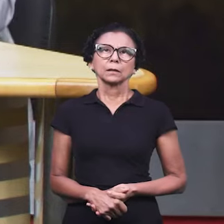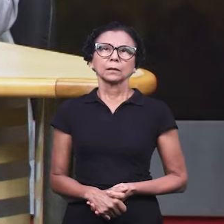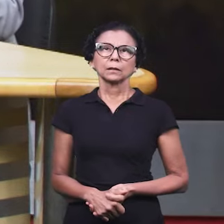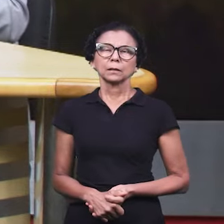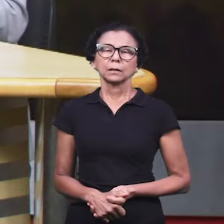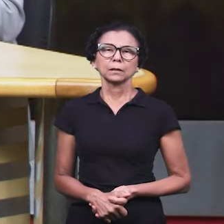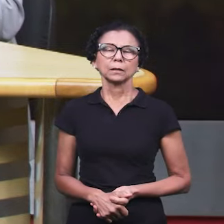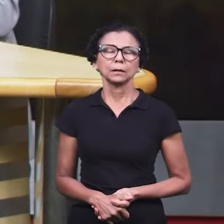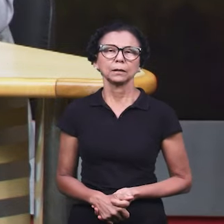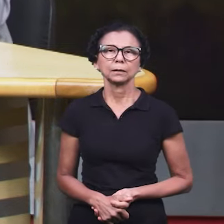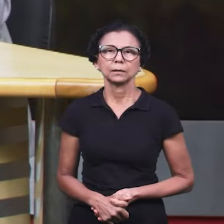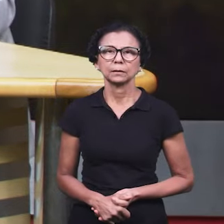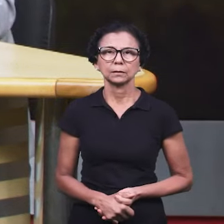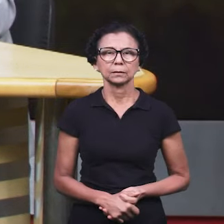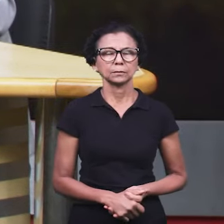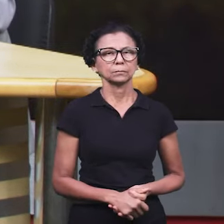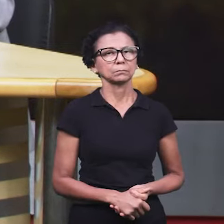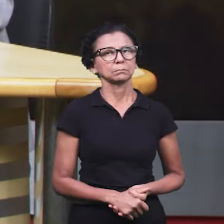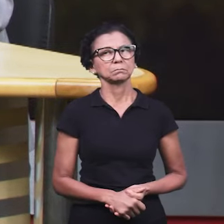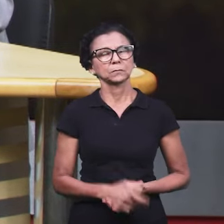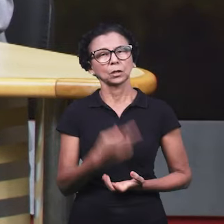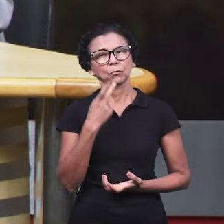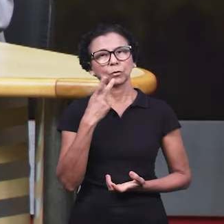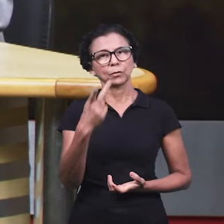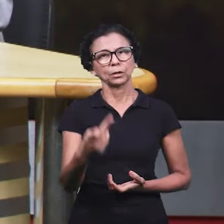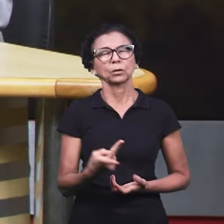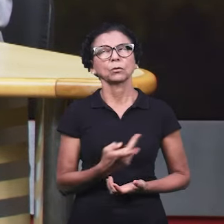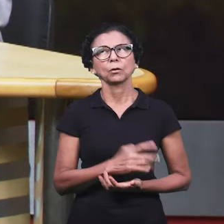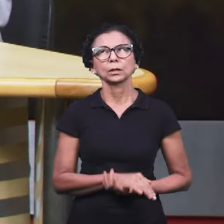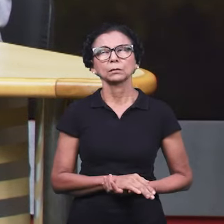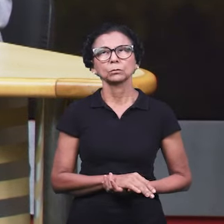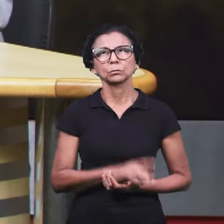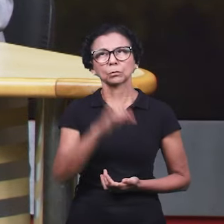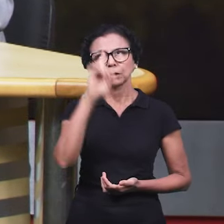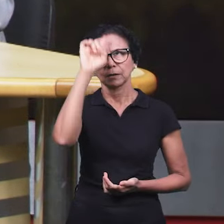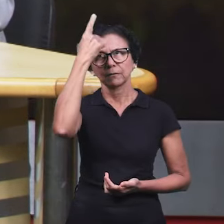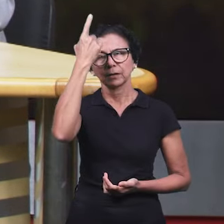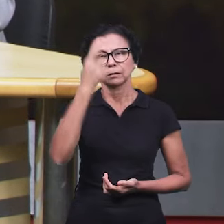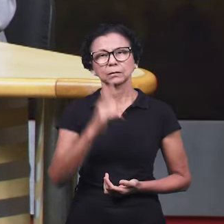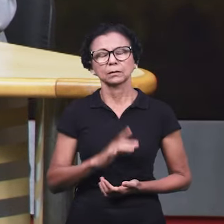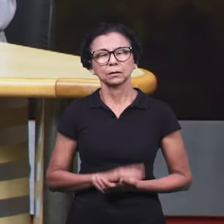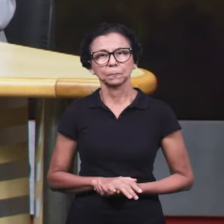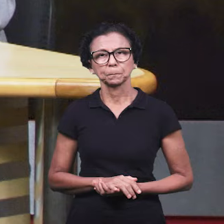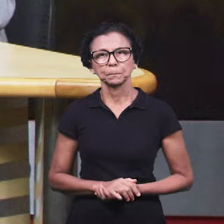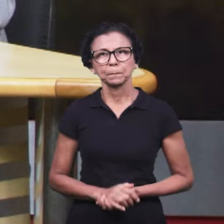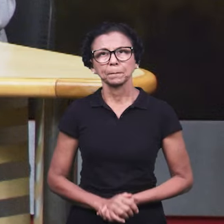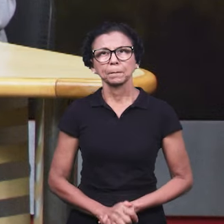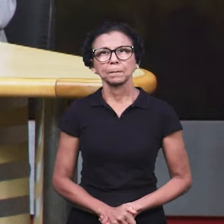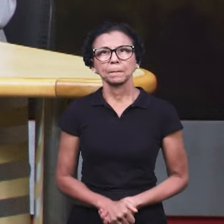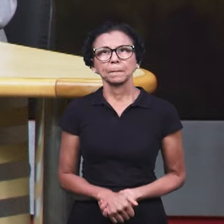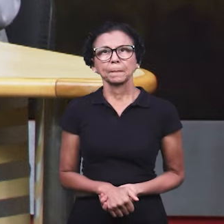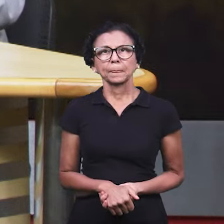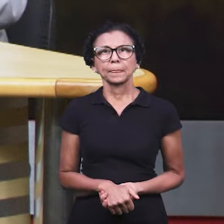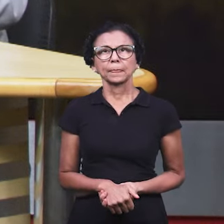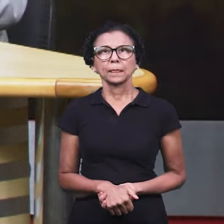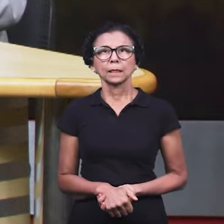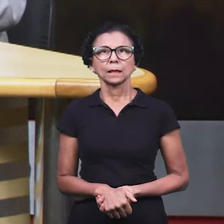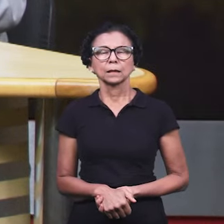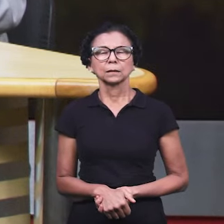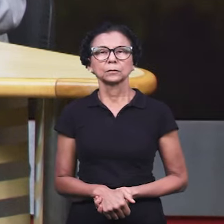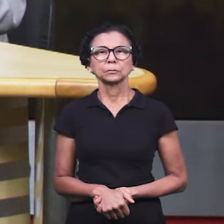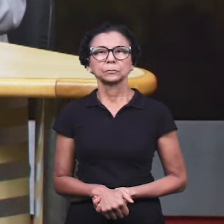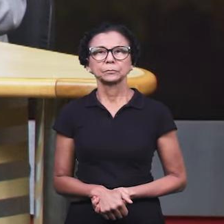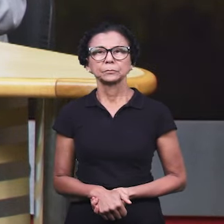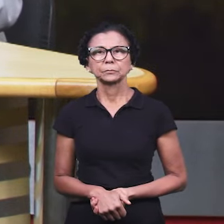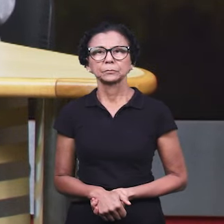coisa que eu imaginei Eu Li em algum lugar mas eu achei muito interessante eh dentro da da